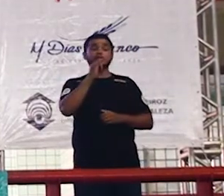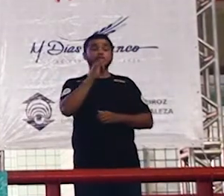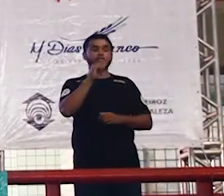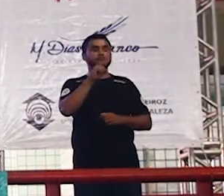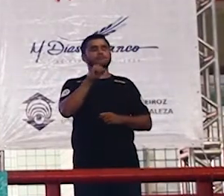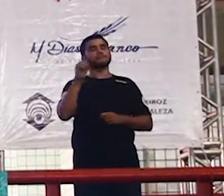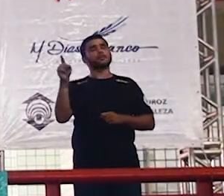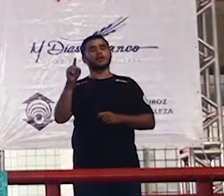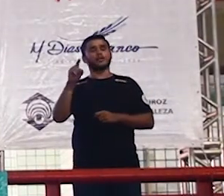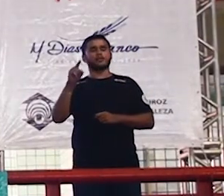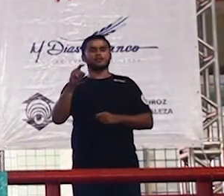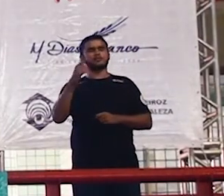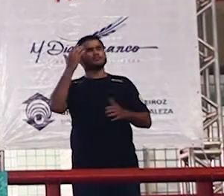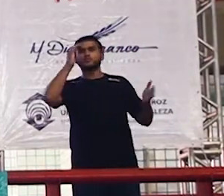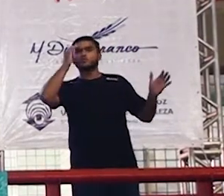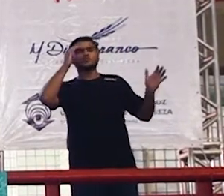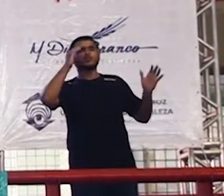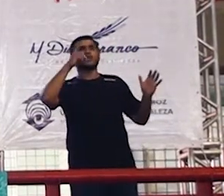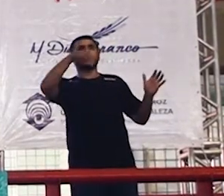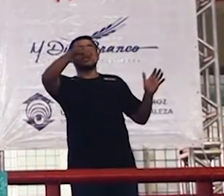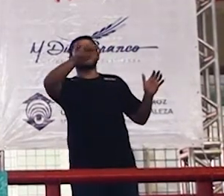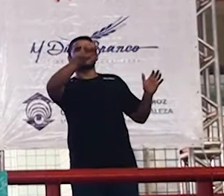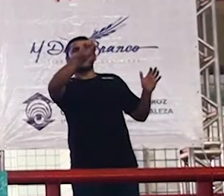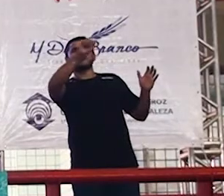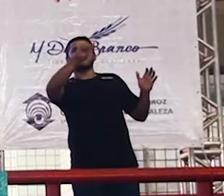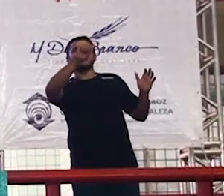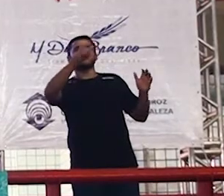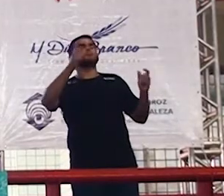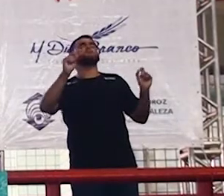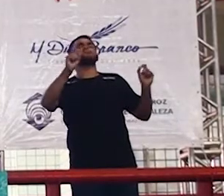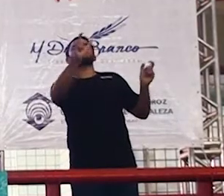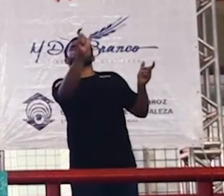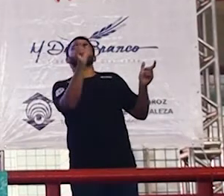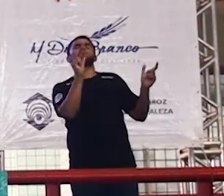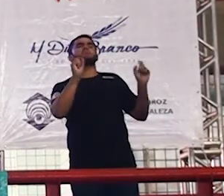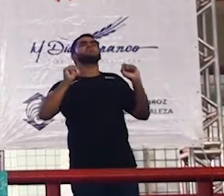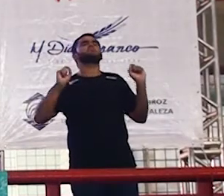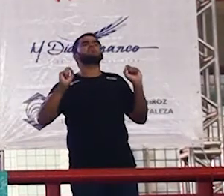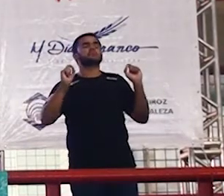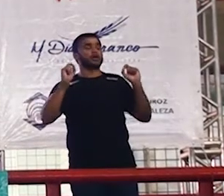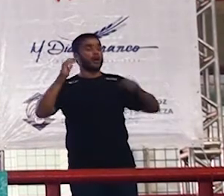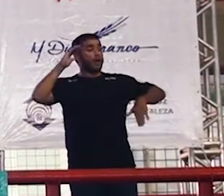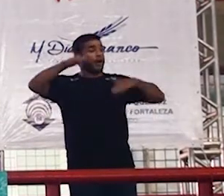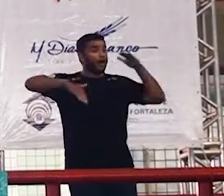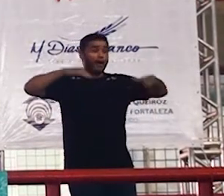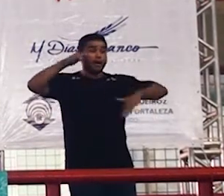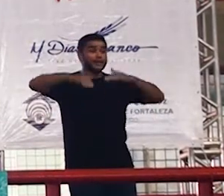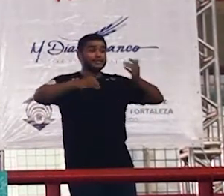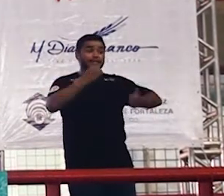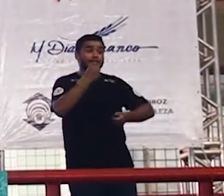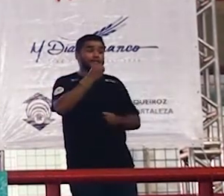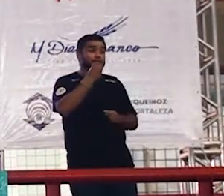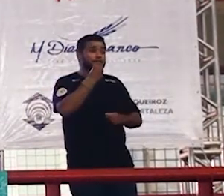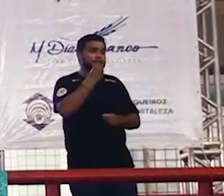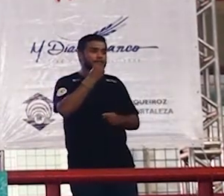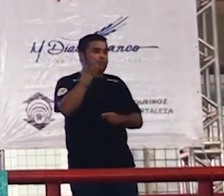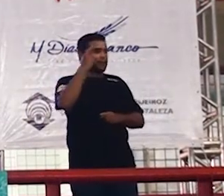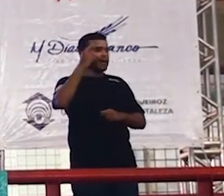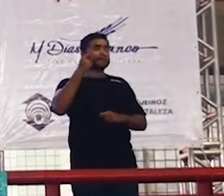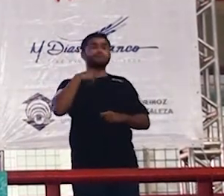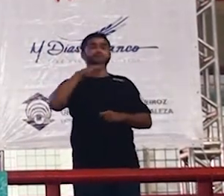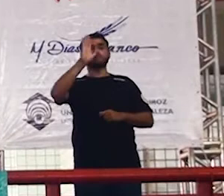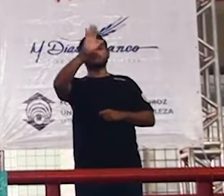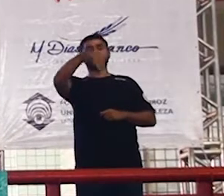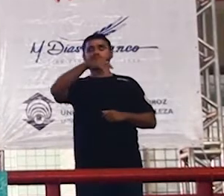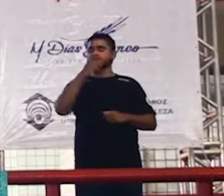não foi capaz de precisar o sentido. Nada no contexto permitiu a ele perceber se nada